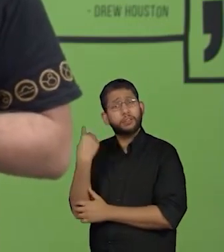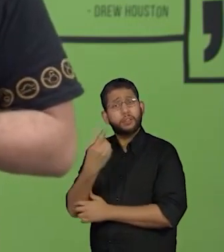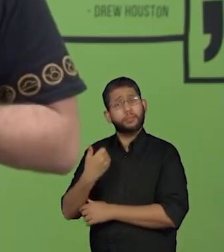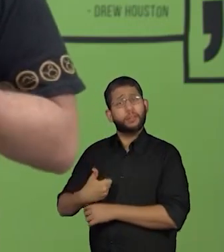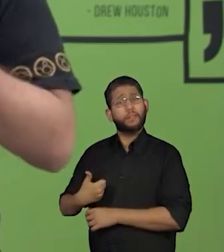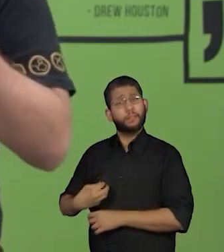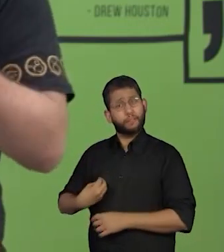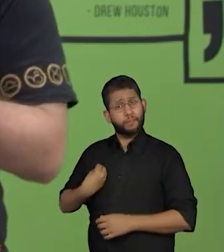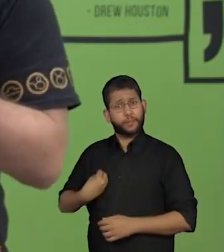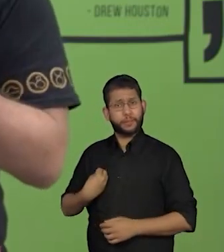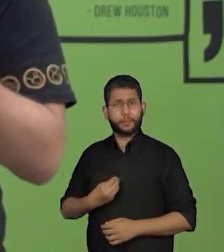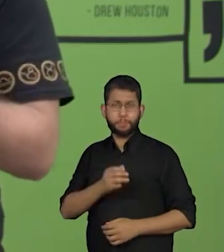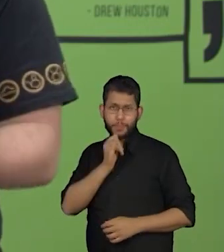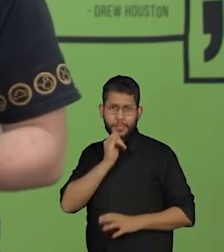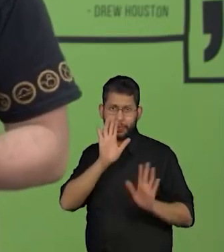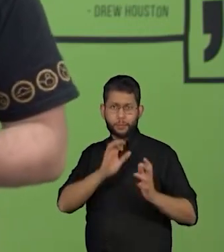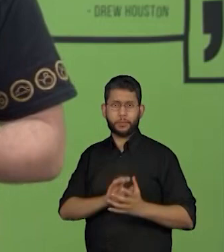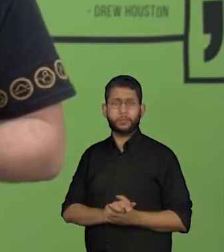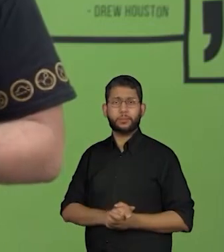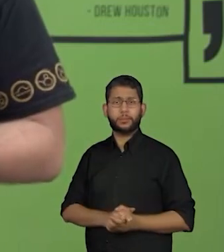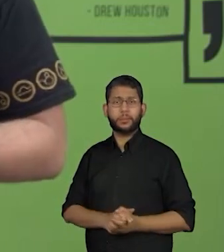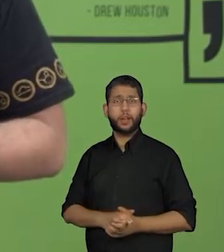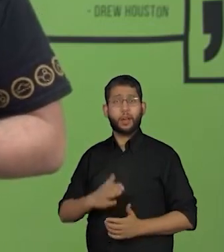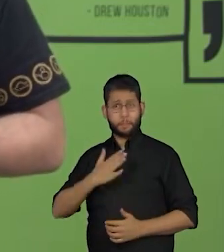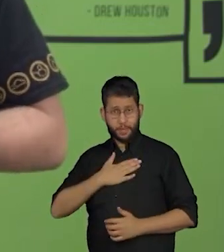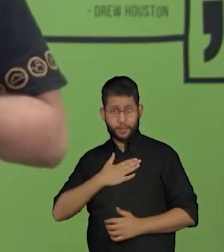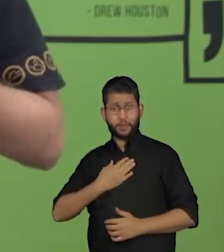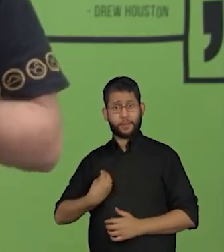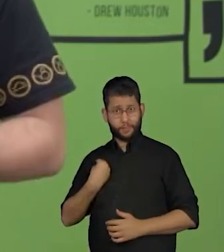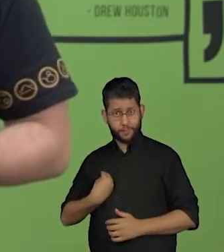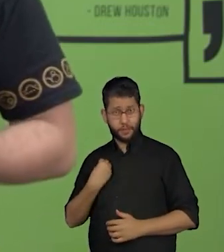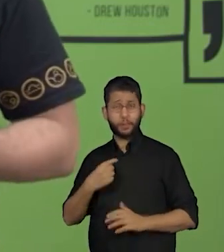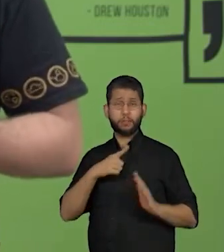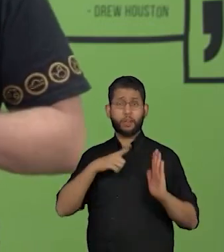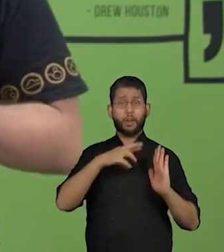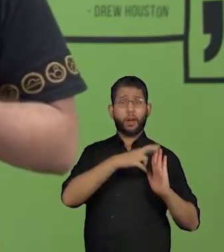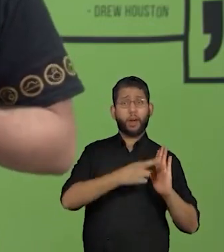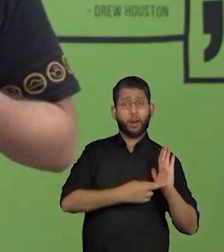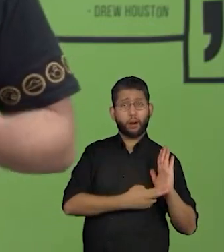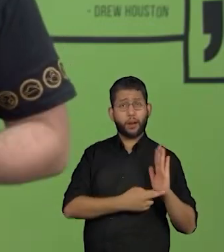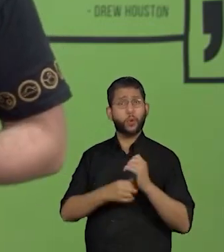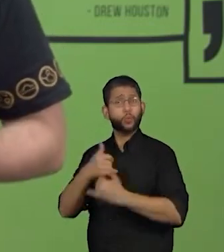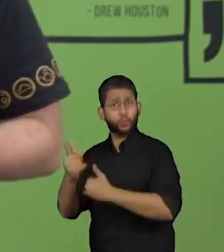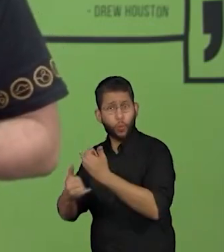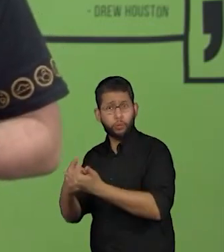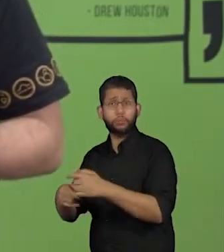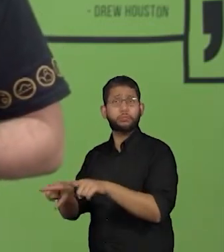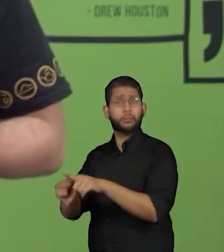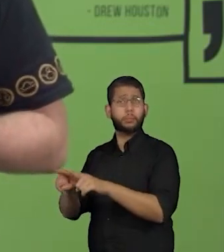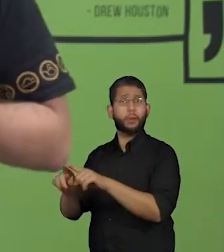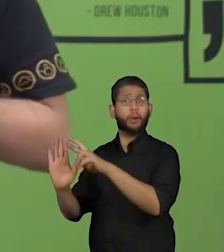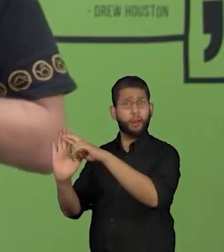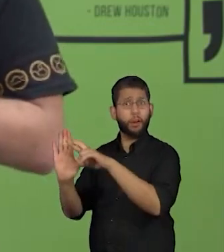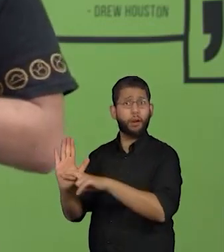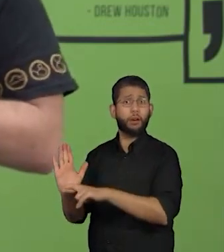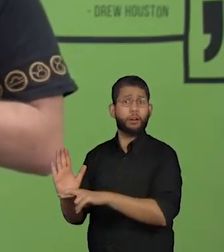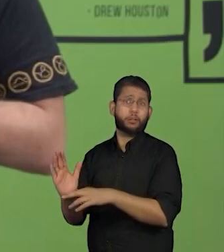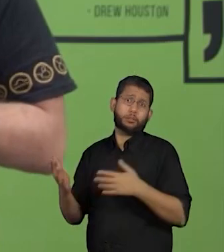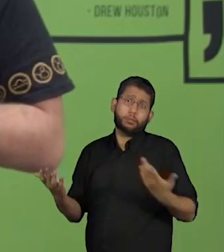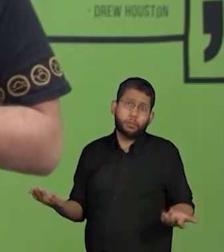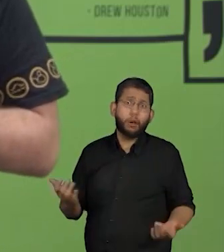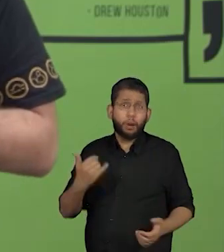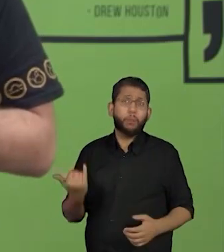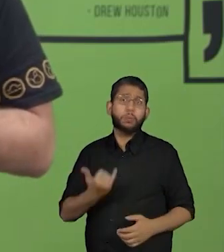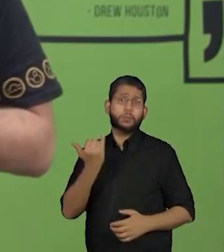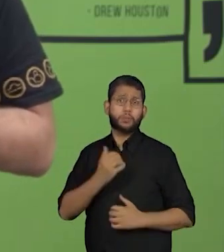em comum. Por exemplo, as regras, a competição, a cooperação, tudo isso faz parte da nossa vida. Então,